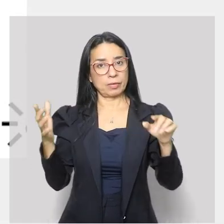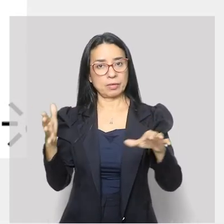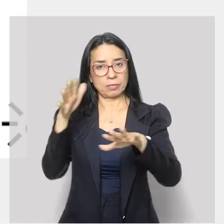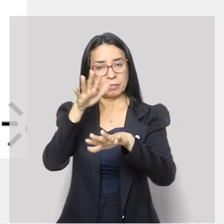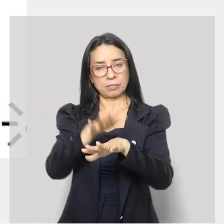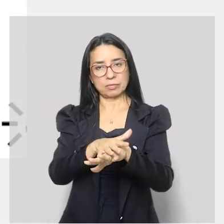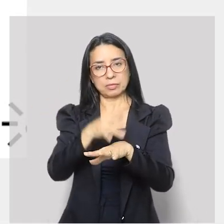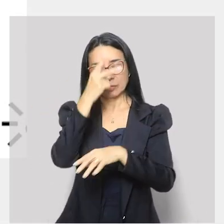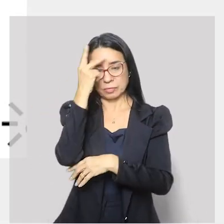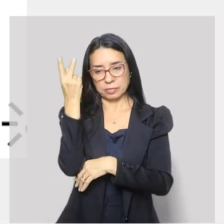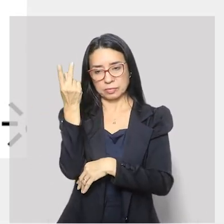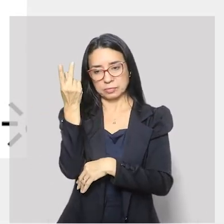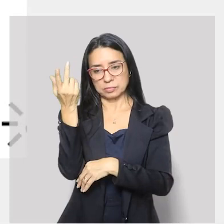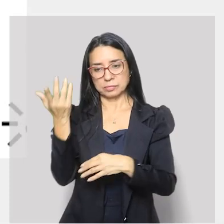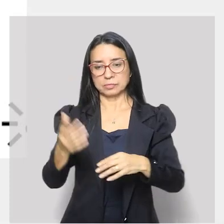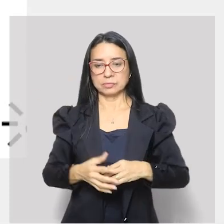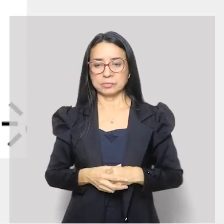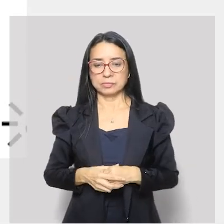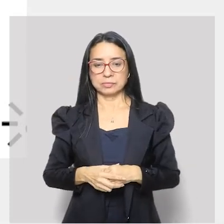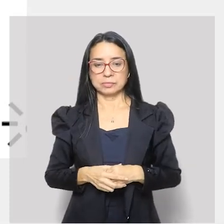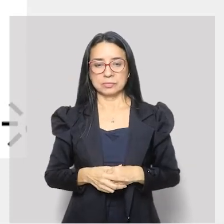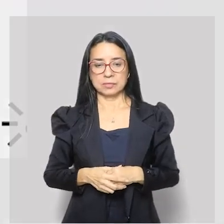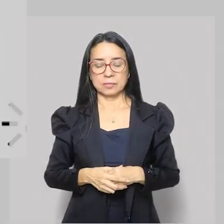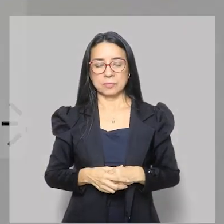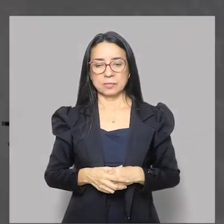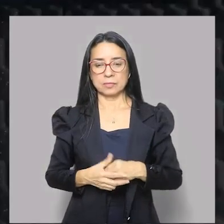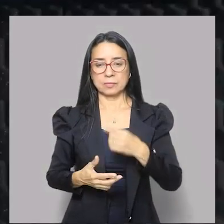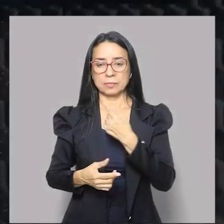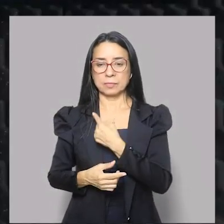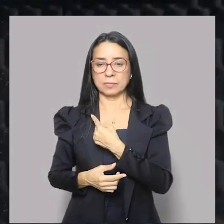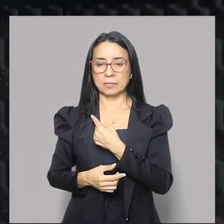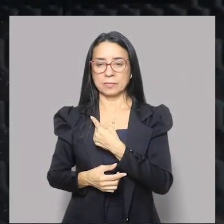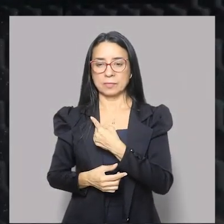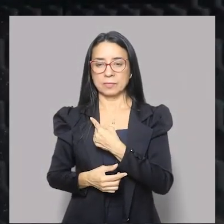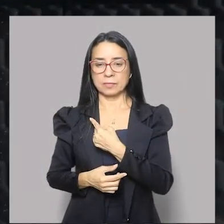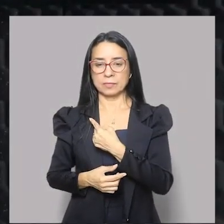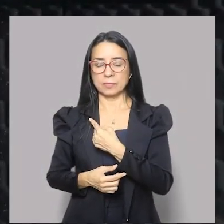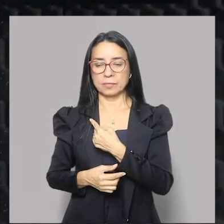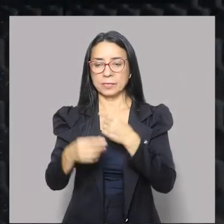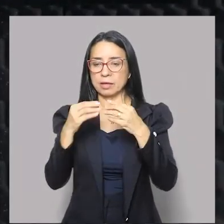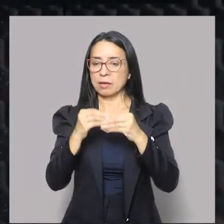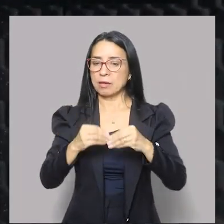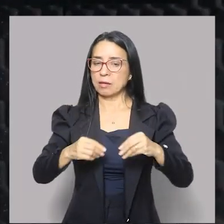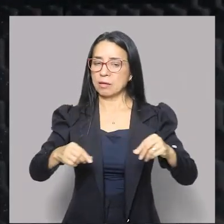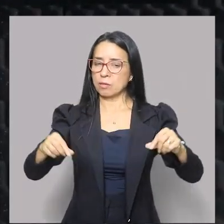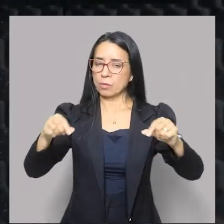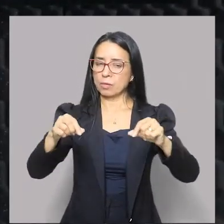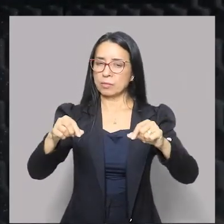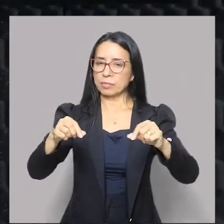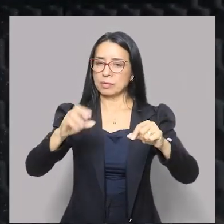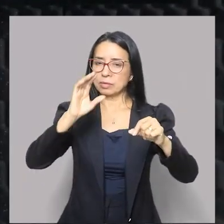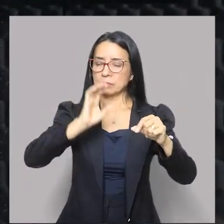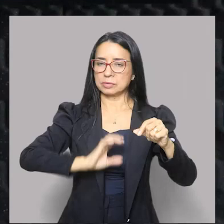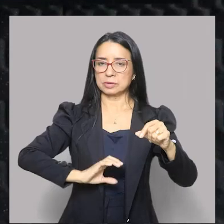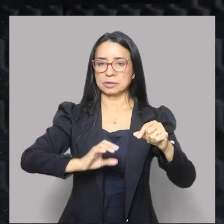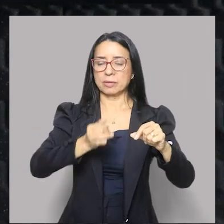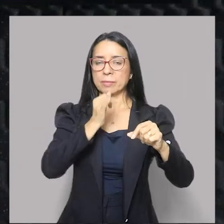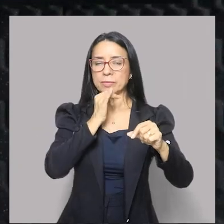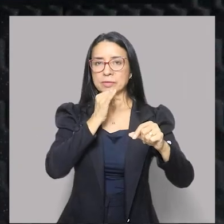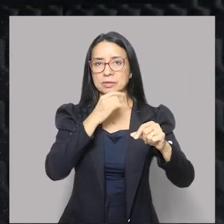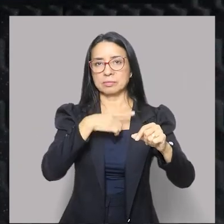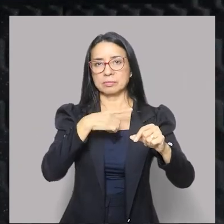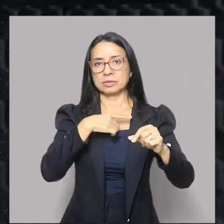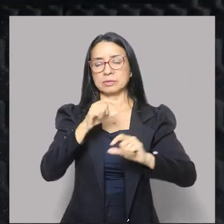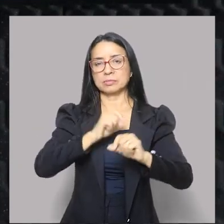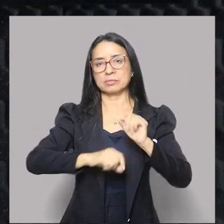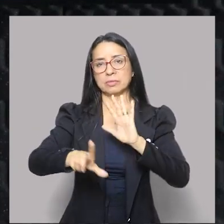pessoas, correspondem às causas dessa ocorrência e consequente fragmentação cidadã. Então, por exemplo, nós